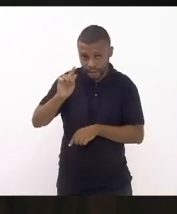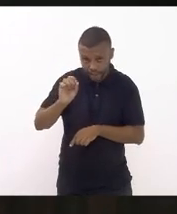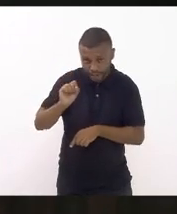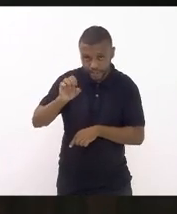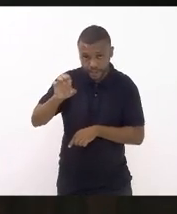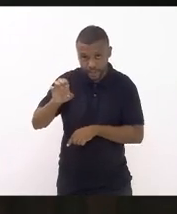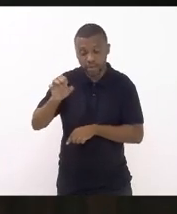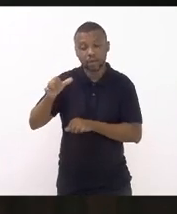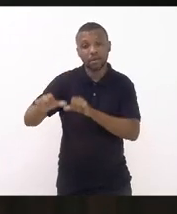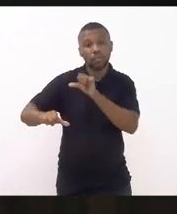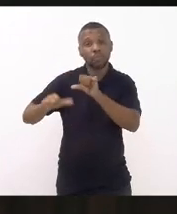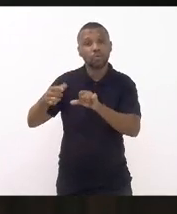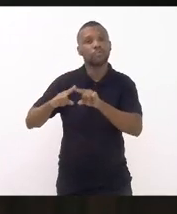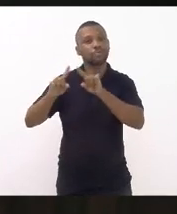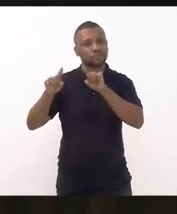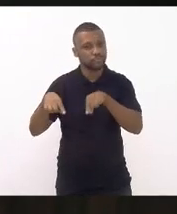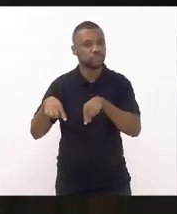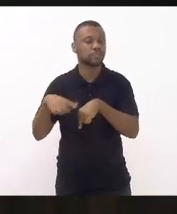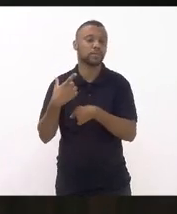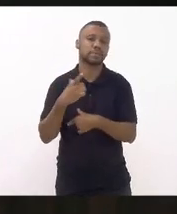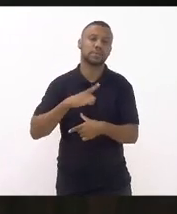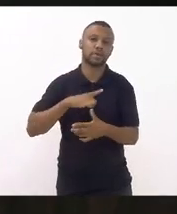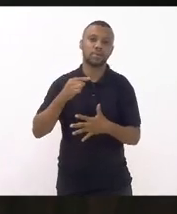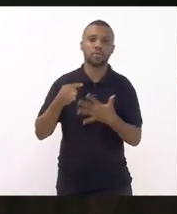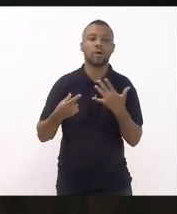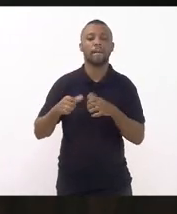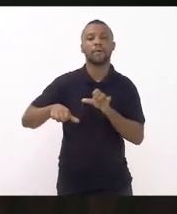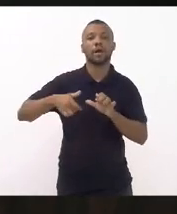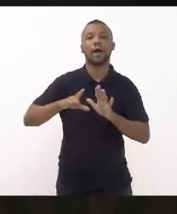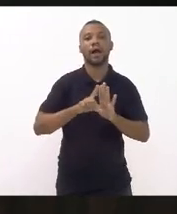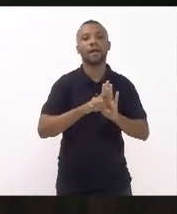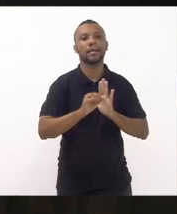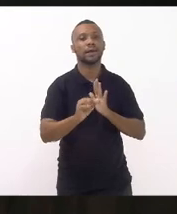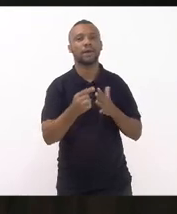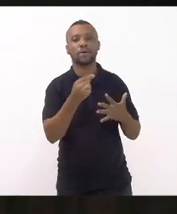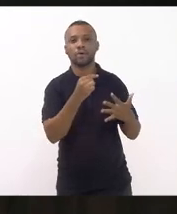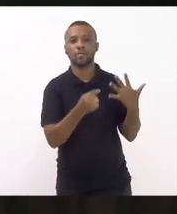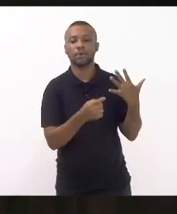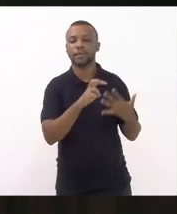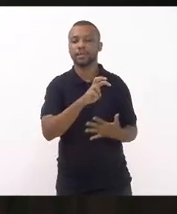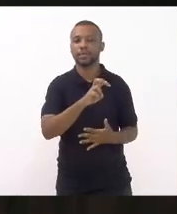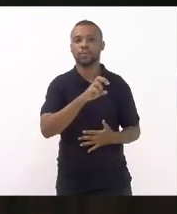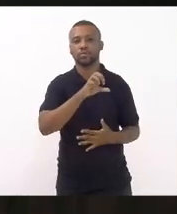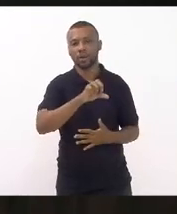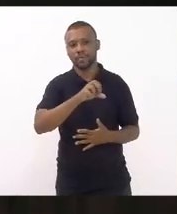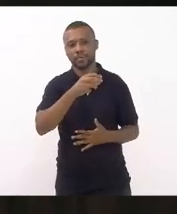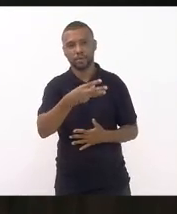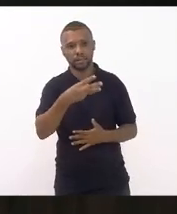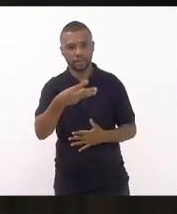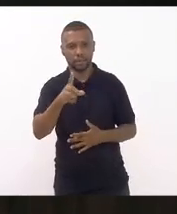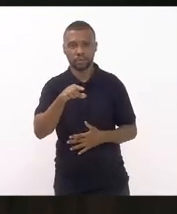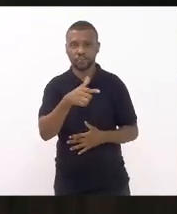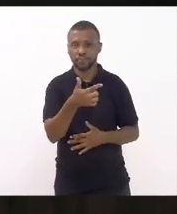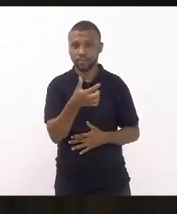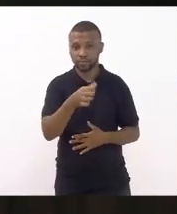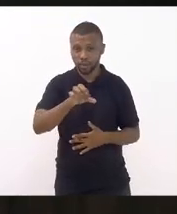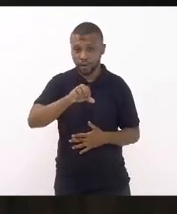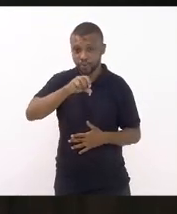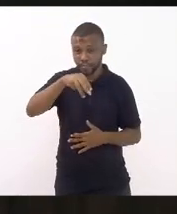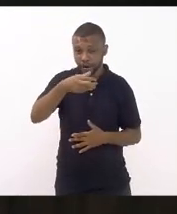Socioeducativas, DEGASE, e da outras providências, alterando as leis 5933, de 29 de